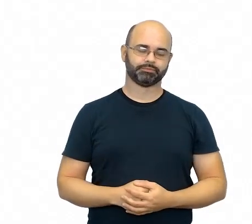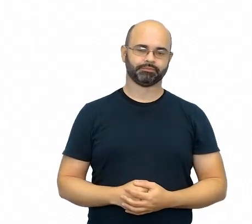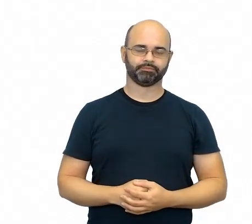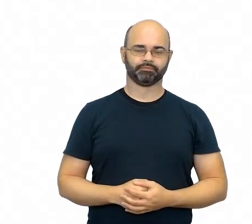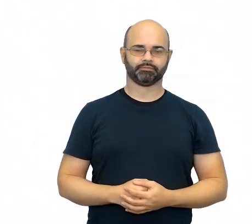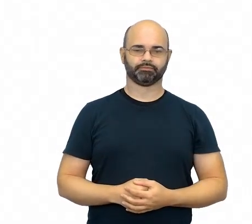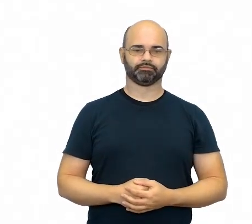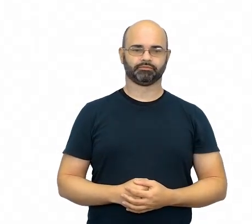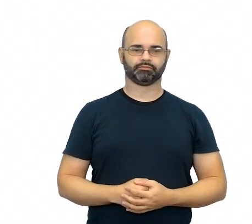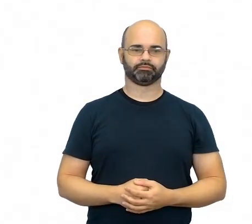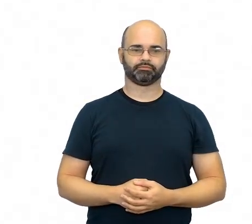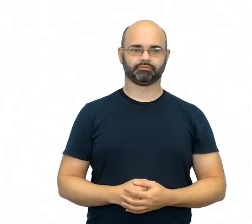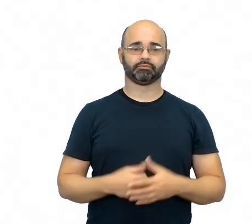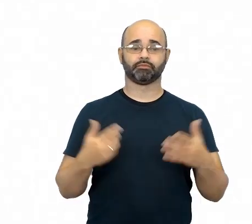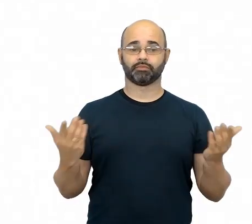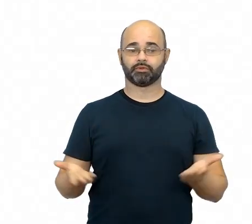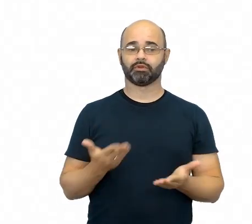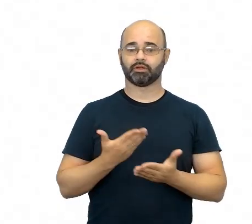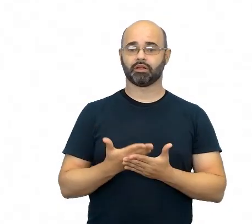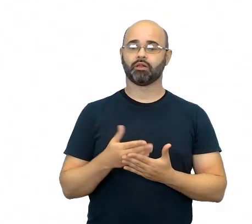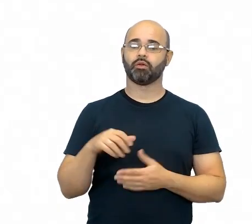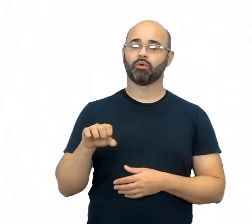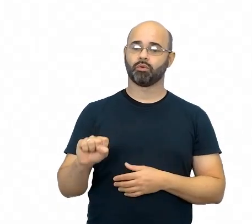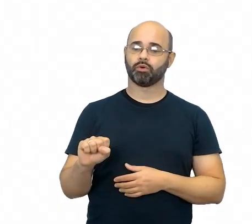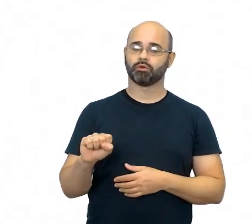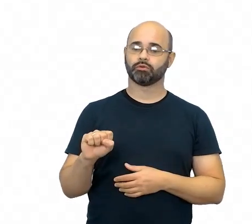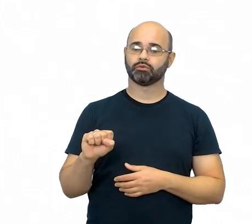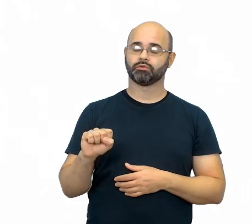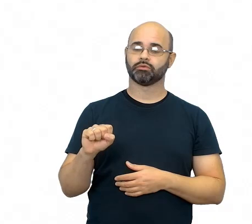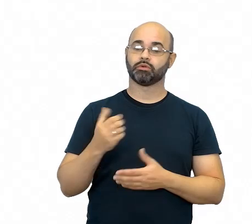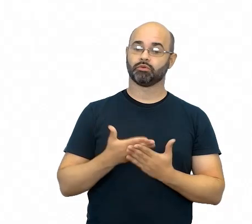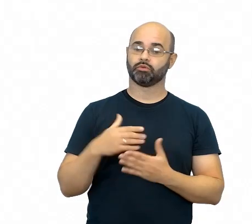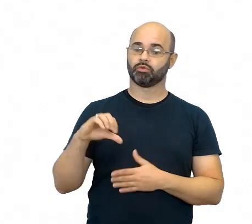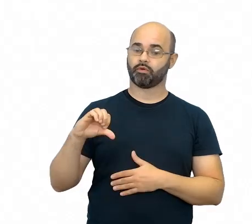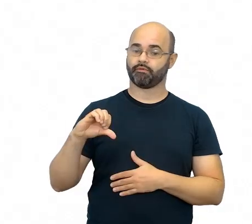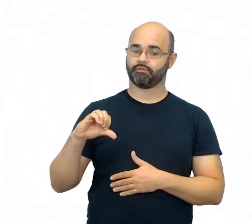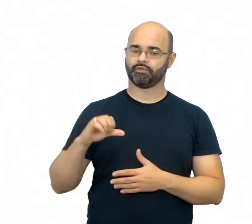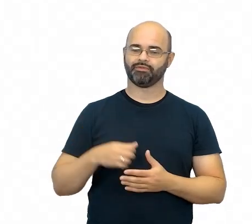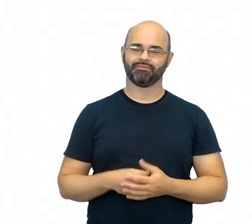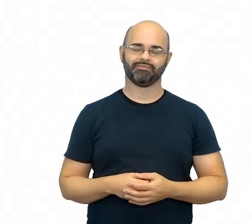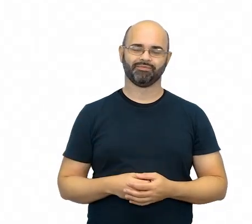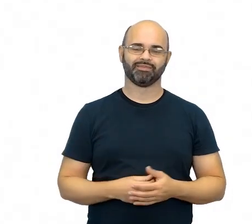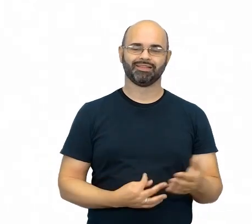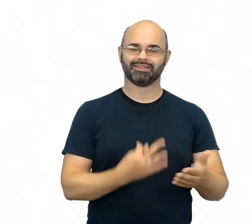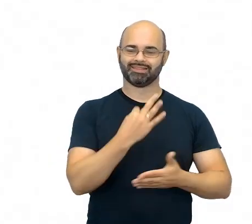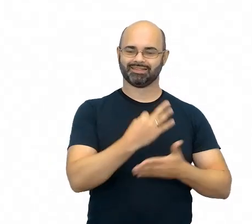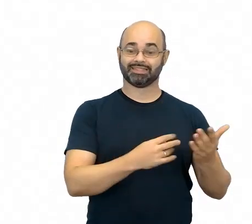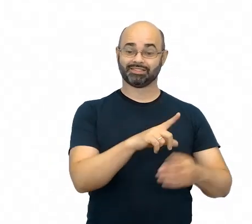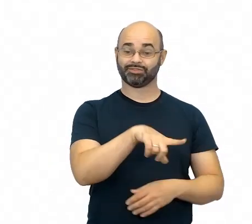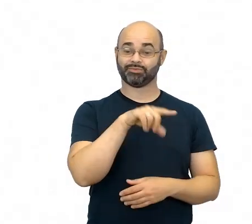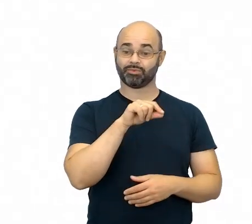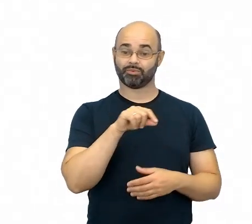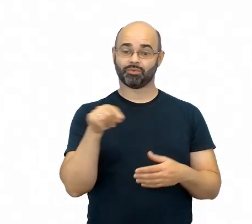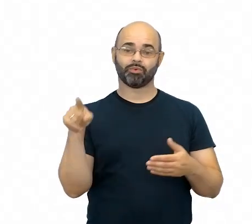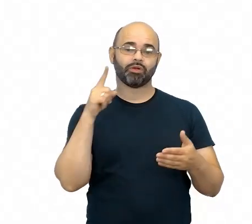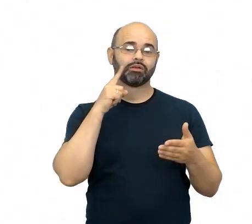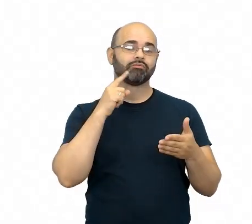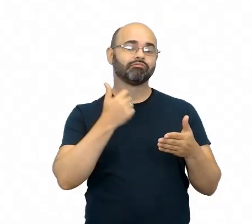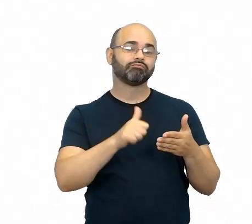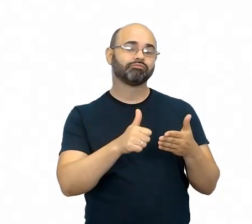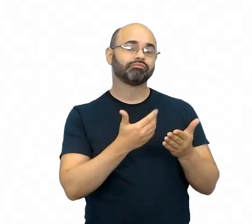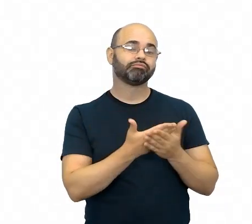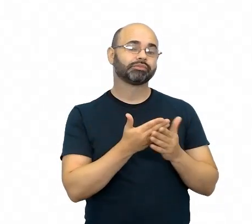Agora vamos para as aulas 8 e 9. Estudando o texto escolhido para poder comentá-lo